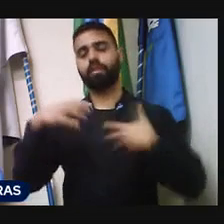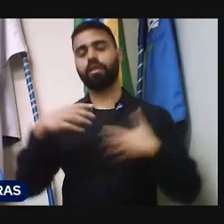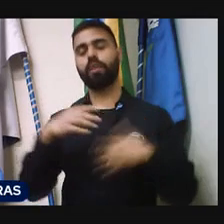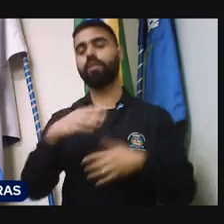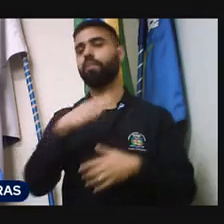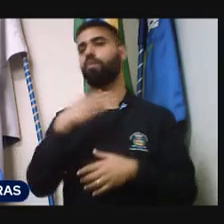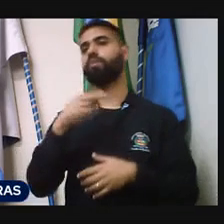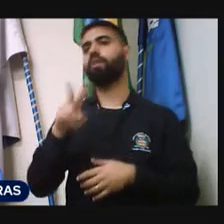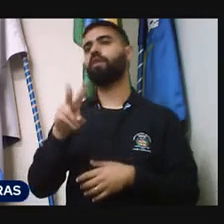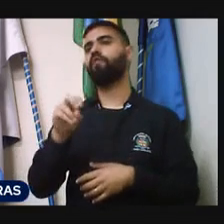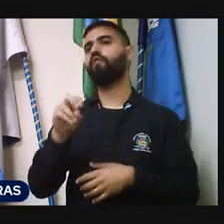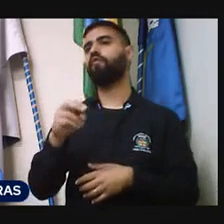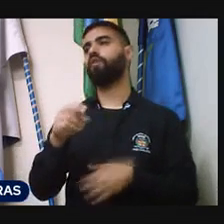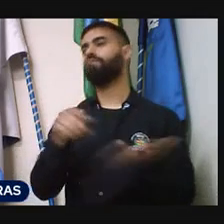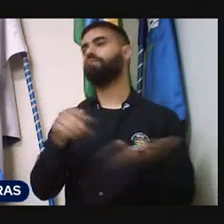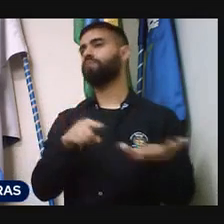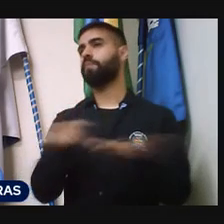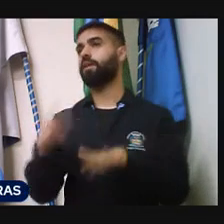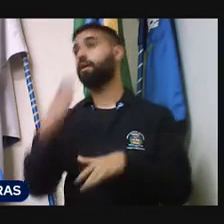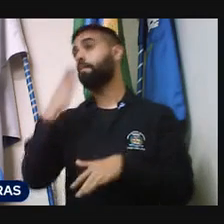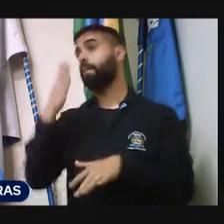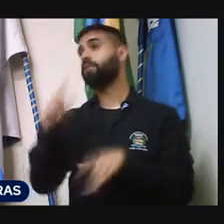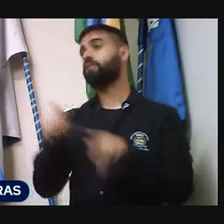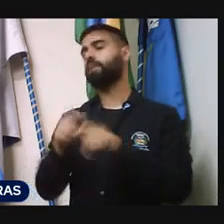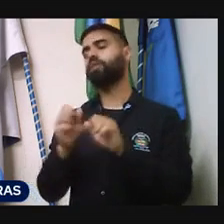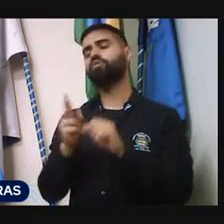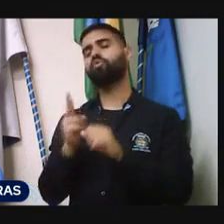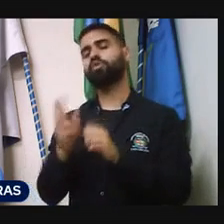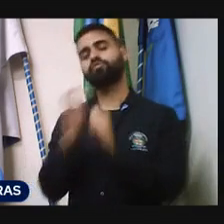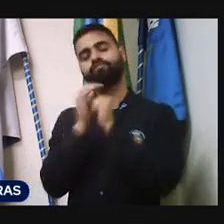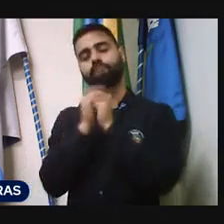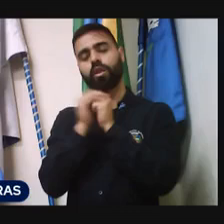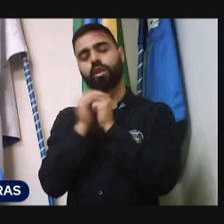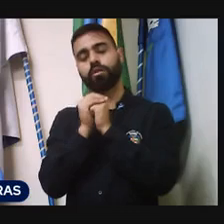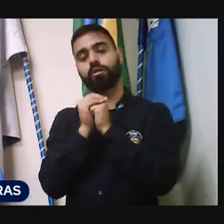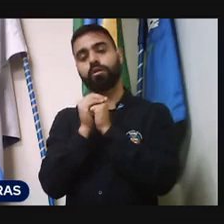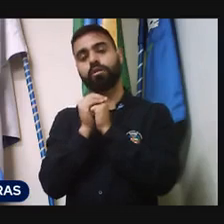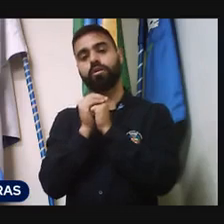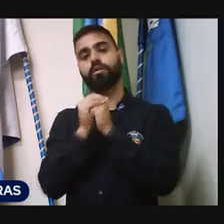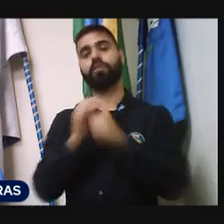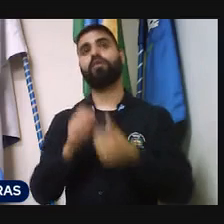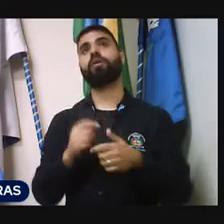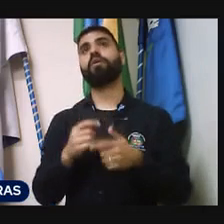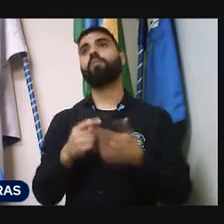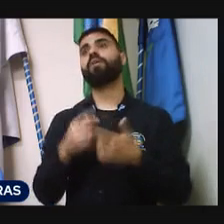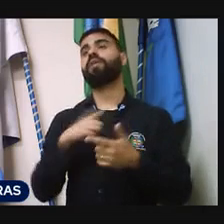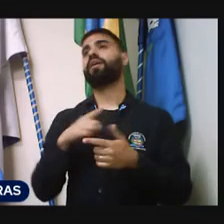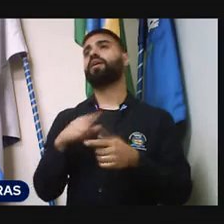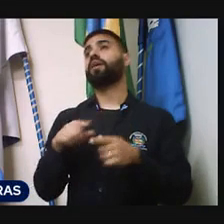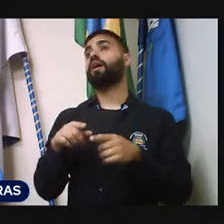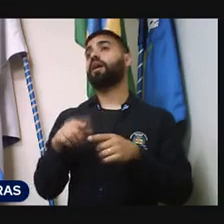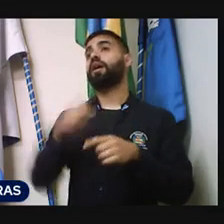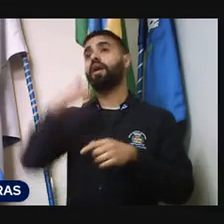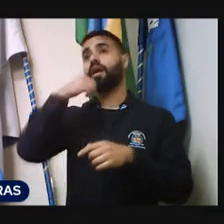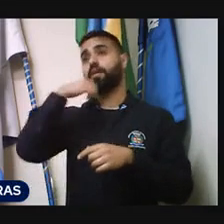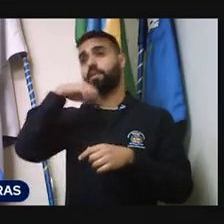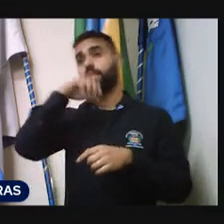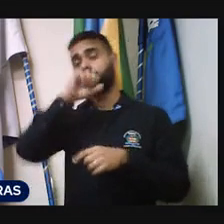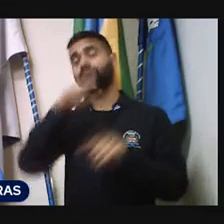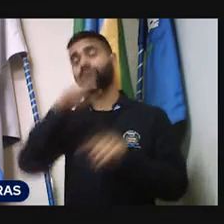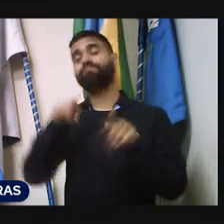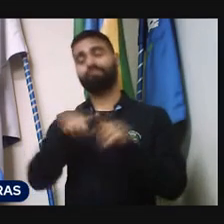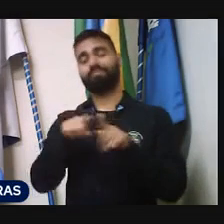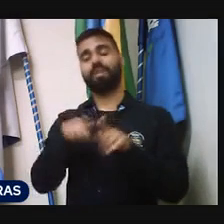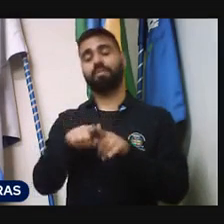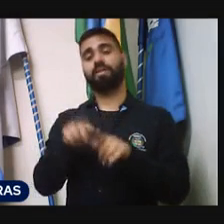na última na última semana peço que continuem em oração porque daí tá Estou com um caso delicado minha mãe ainda tá internada na UTI do hospital